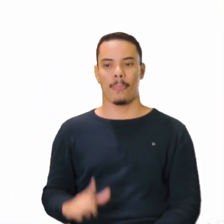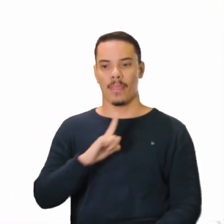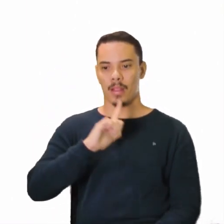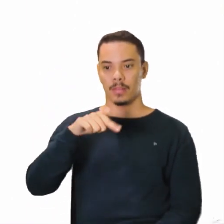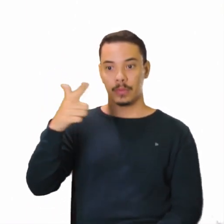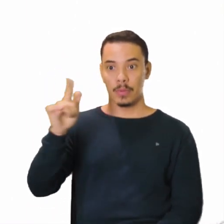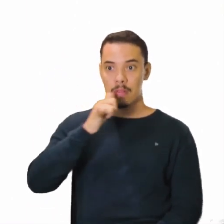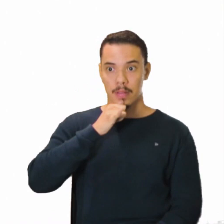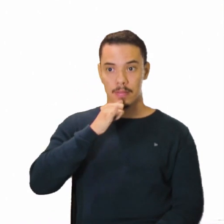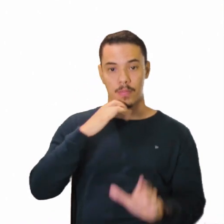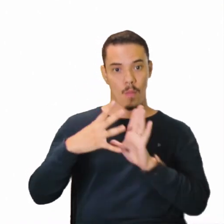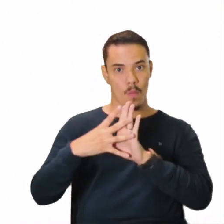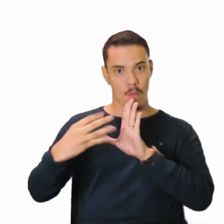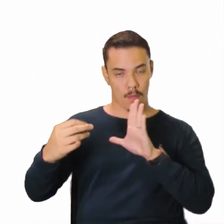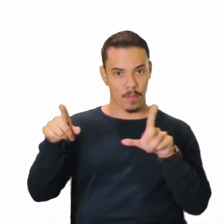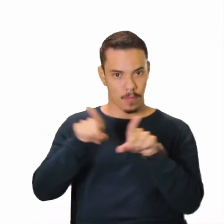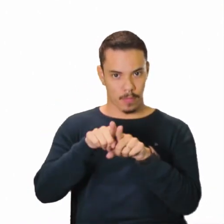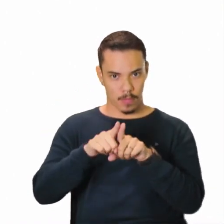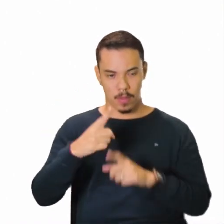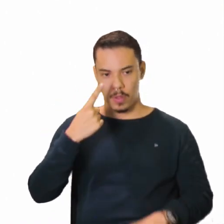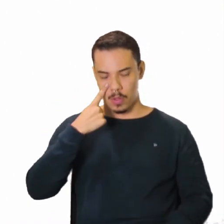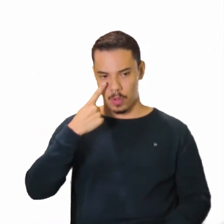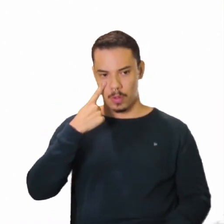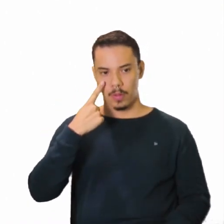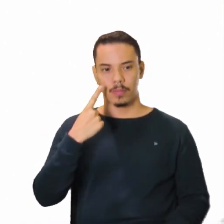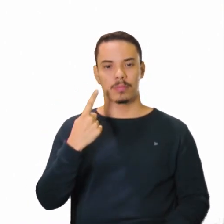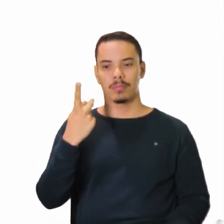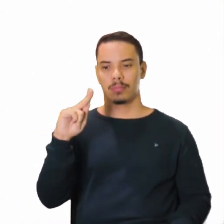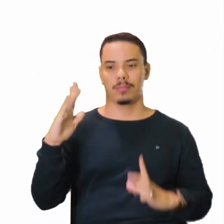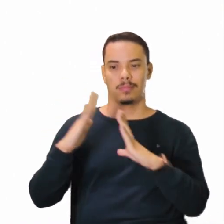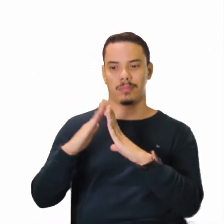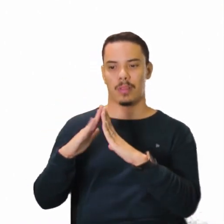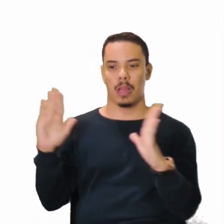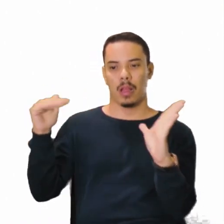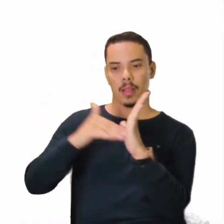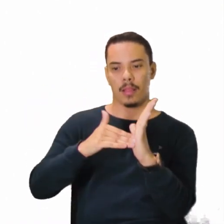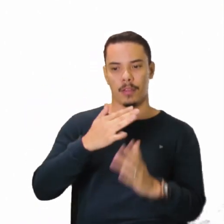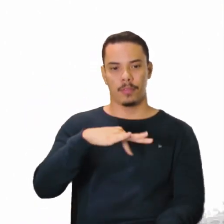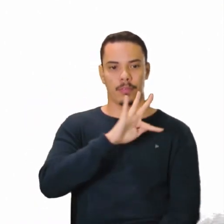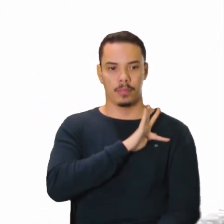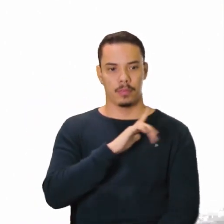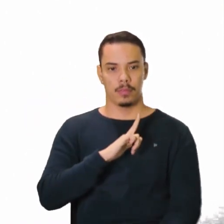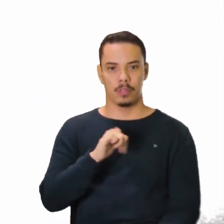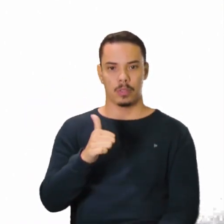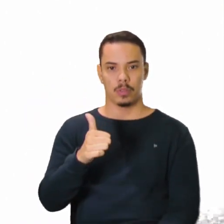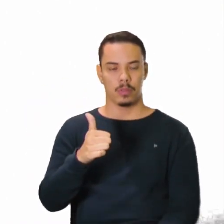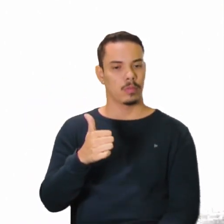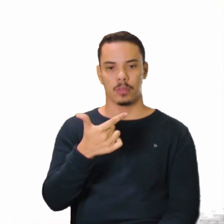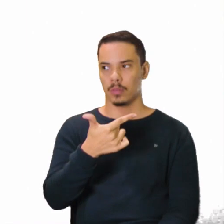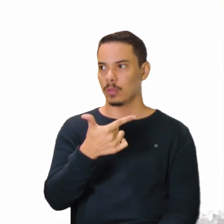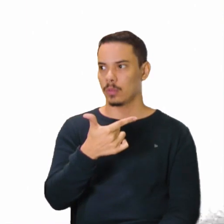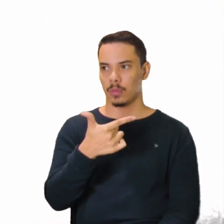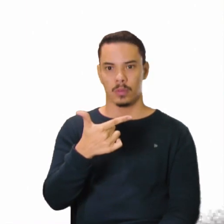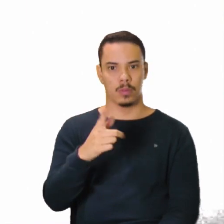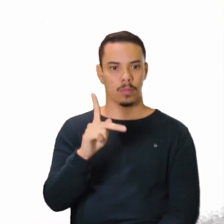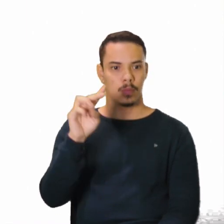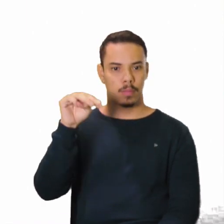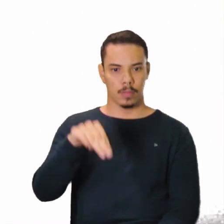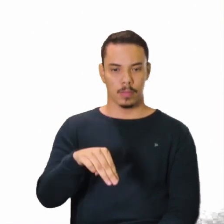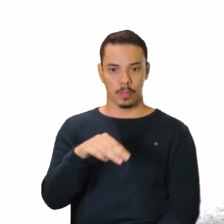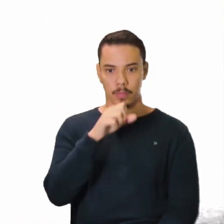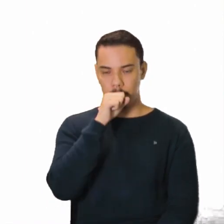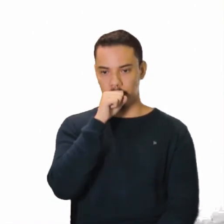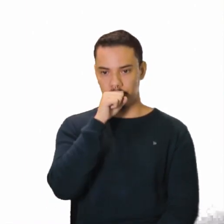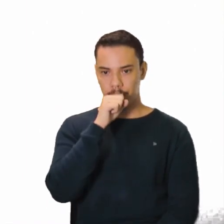outro exemplo, vamos lá. De sua casinha à faculdade serão 2 quilômetros, se